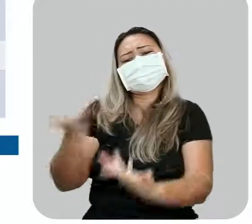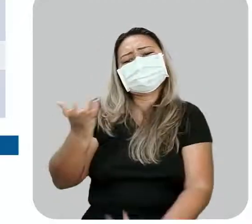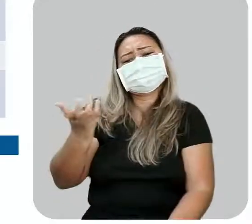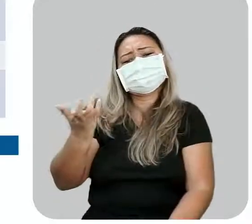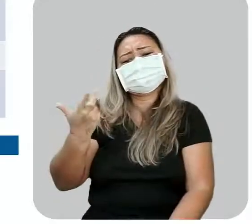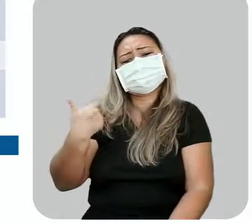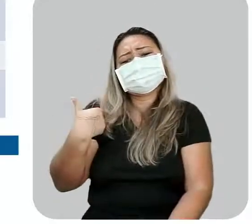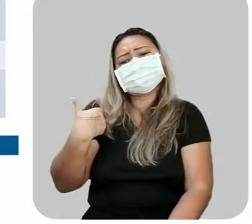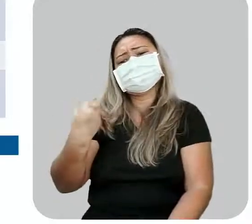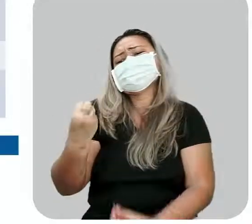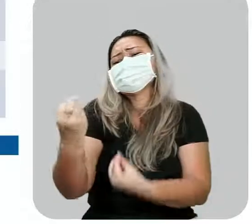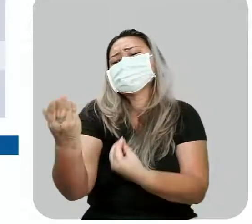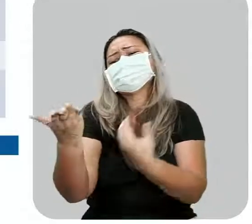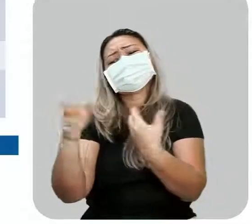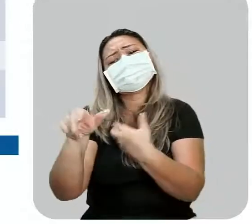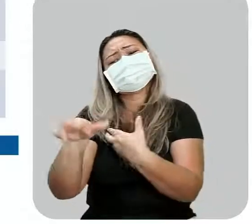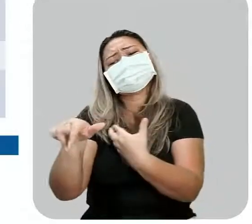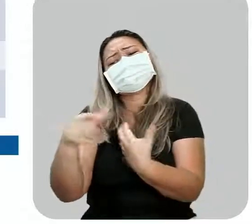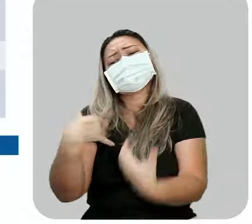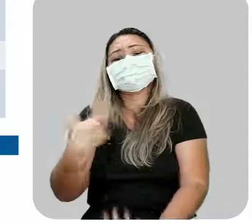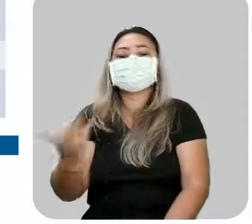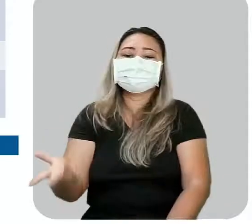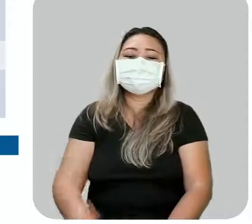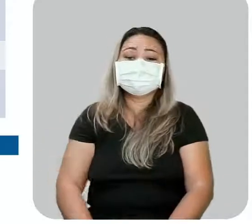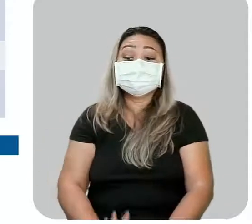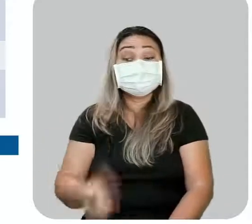muito ao irmão.